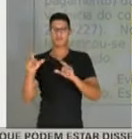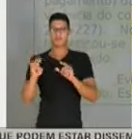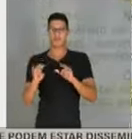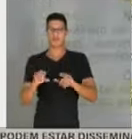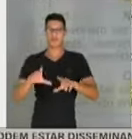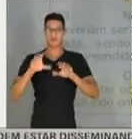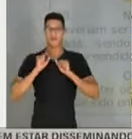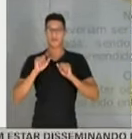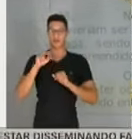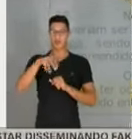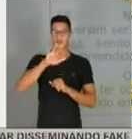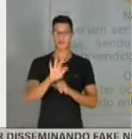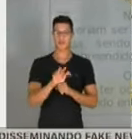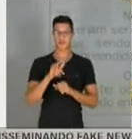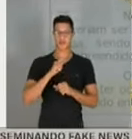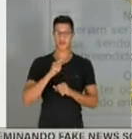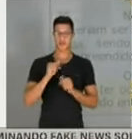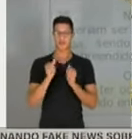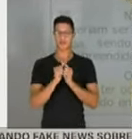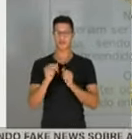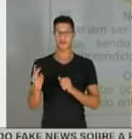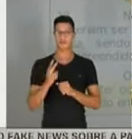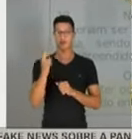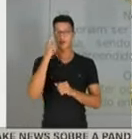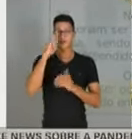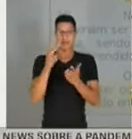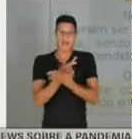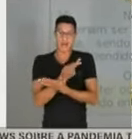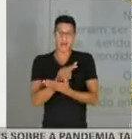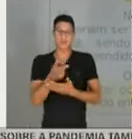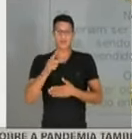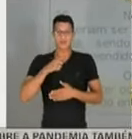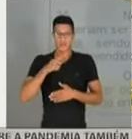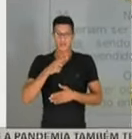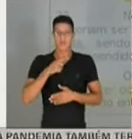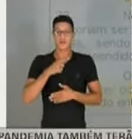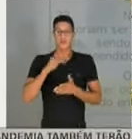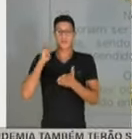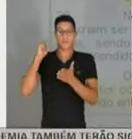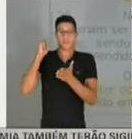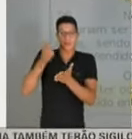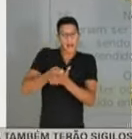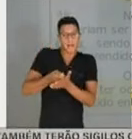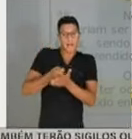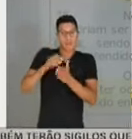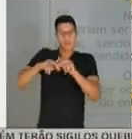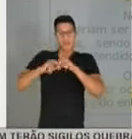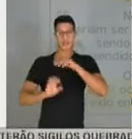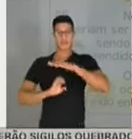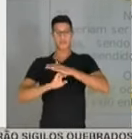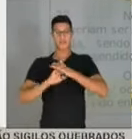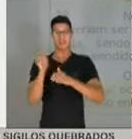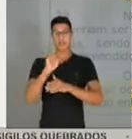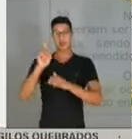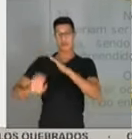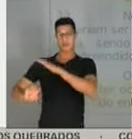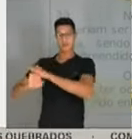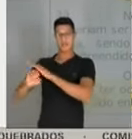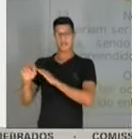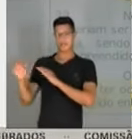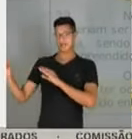se referindo à invoice, com valores errados. Houve um possível pagamento por meio de empresa que não era